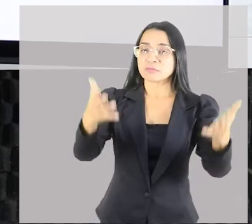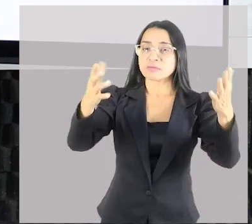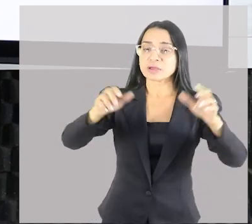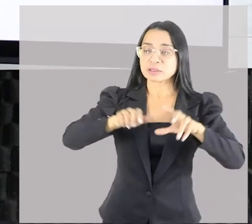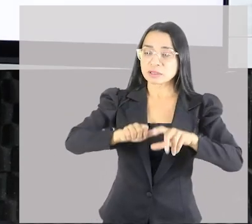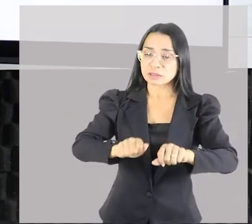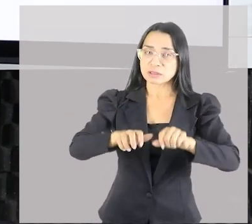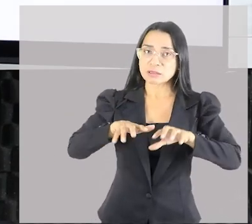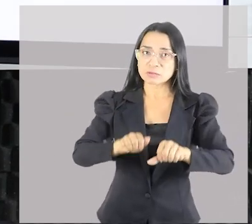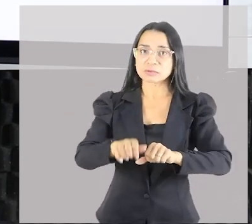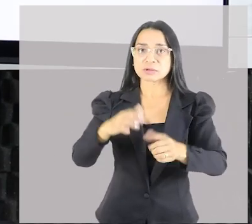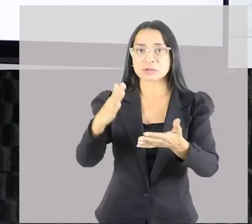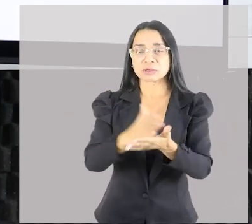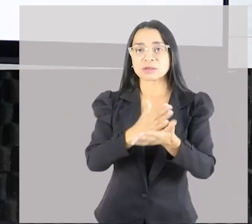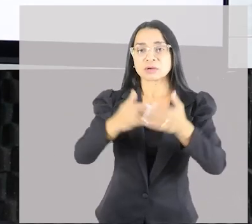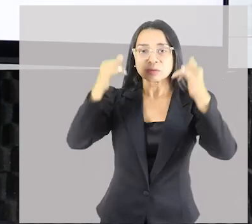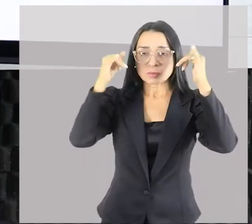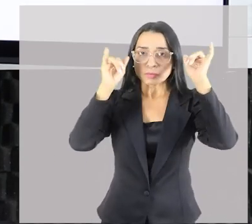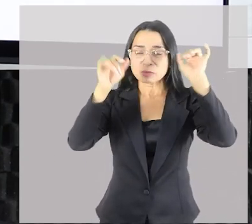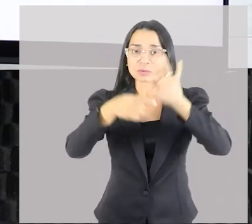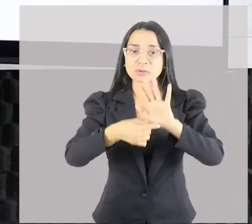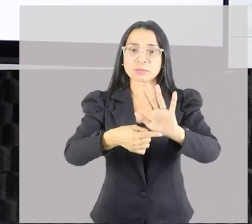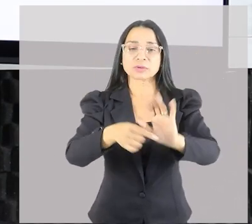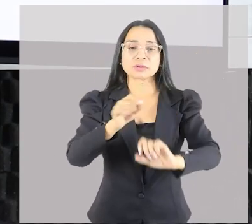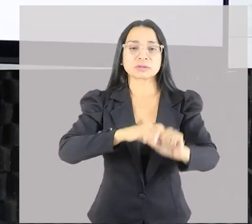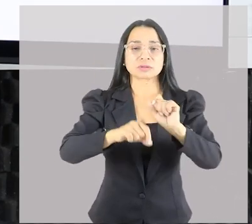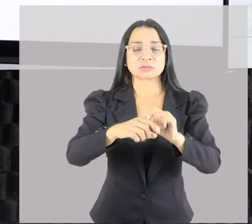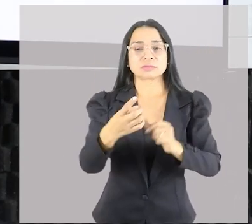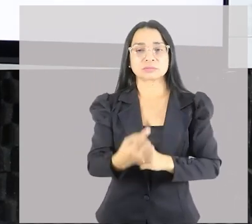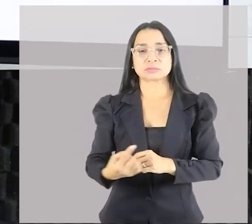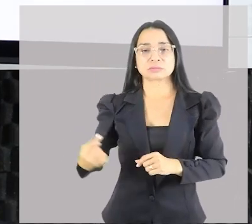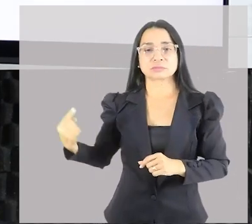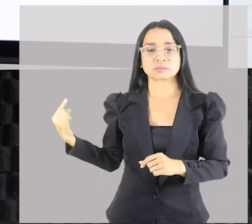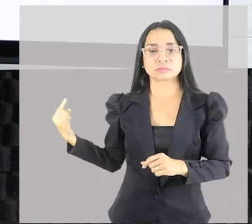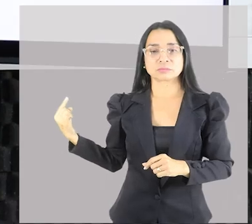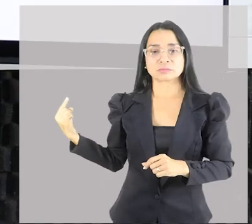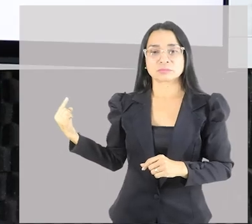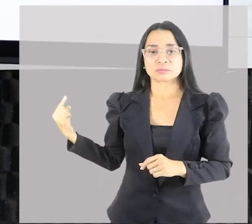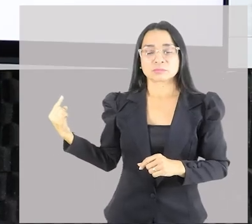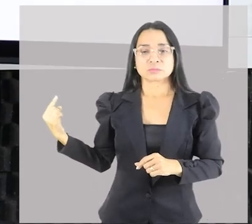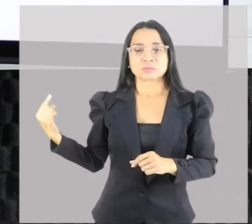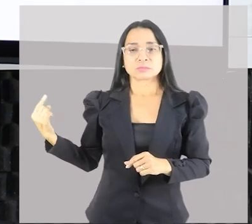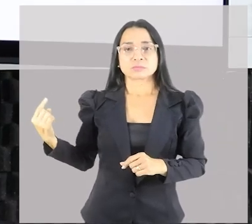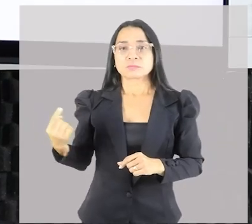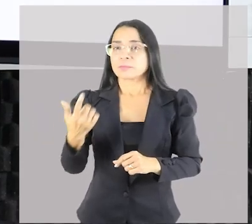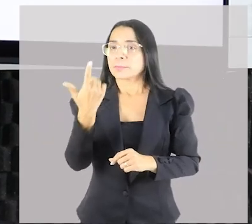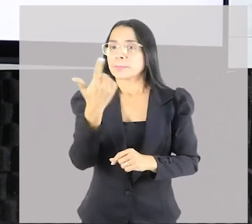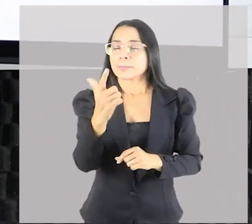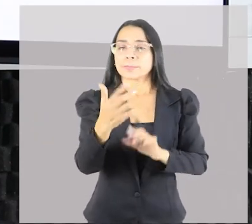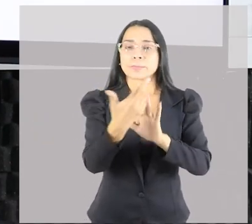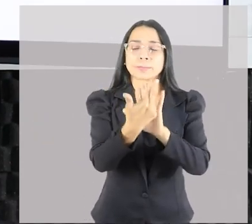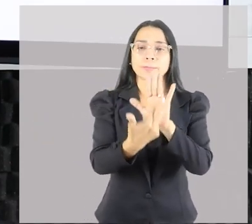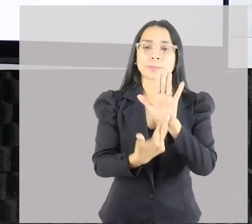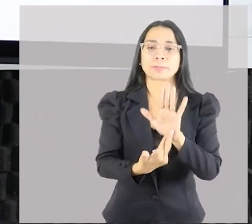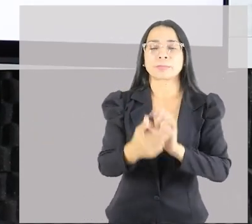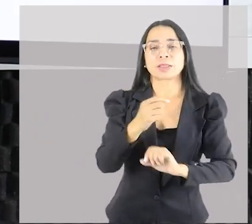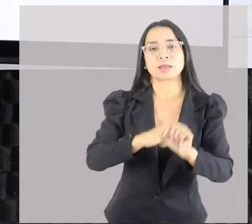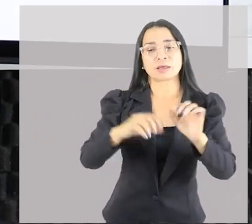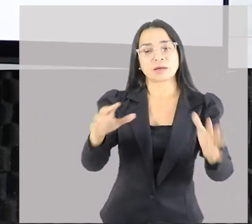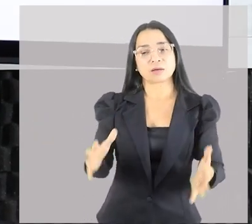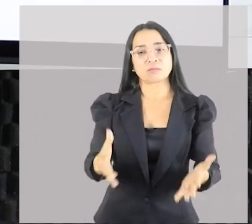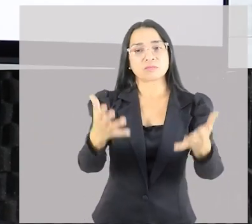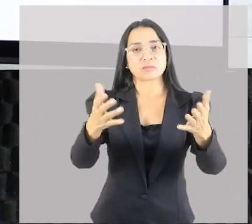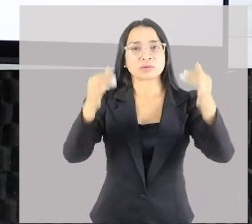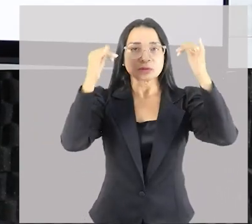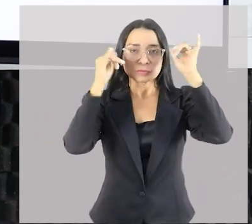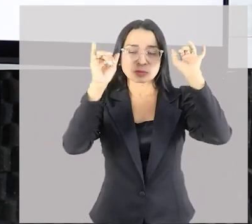O batismo do boi acontece nos primeiros meses, entre março e abril, normalmente. Não existem regras, ou seja, a festa do meu